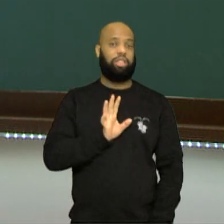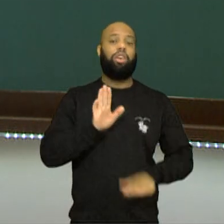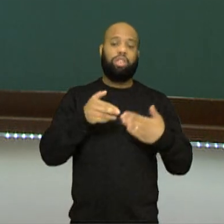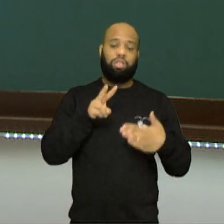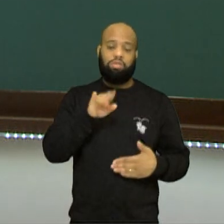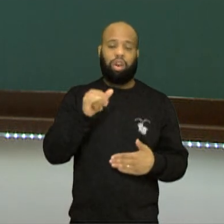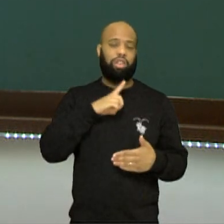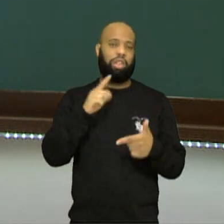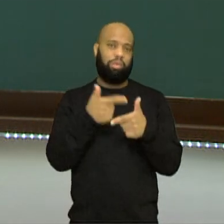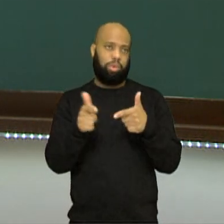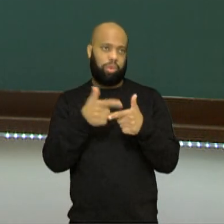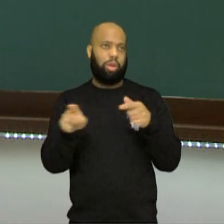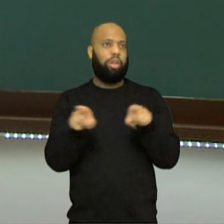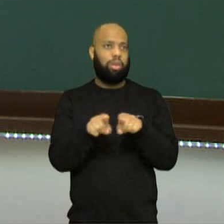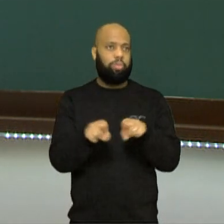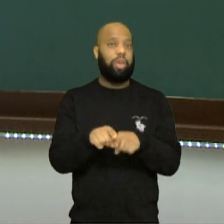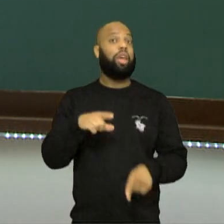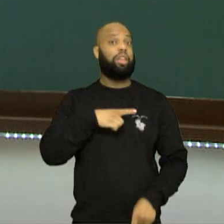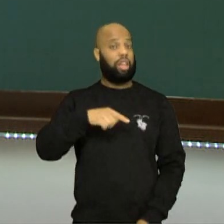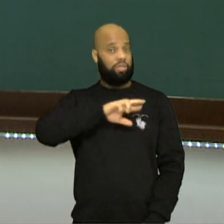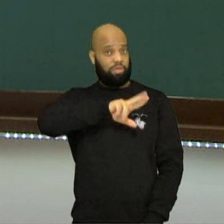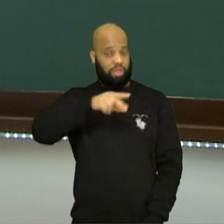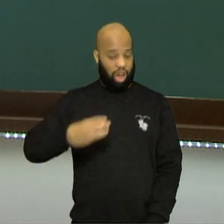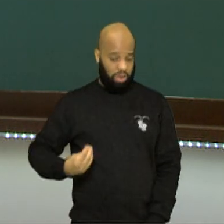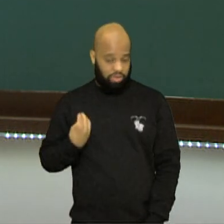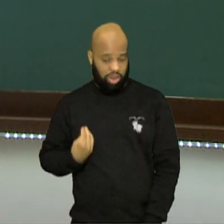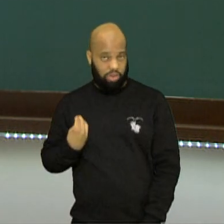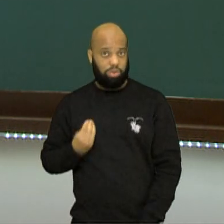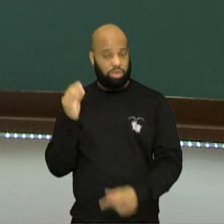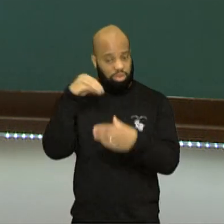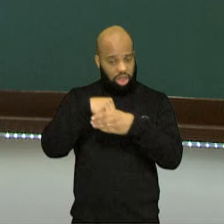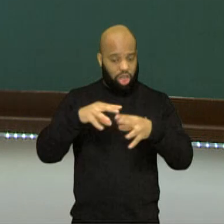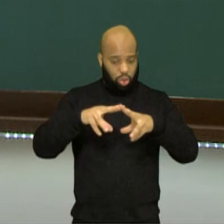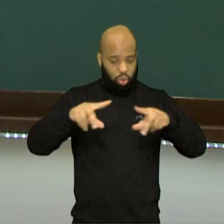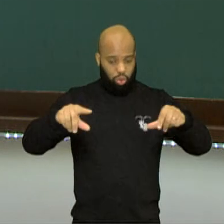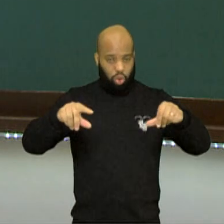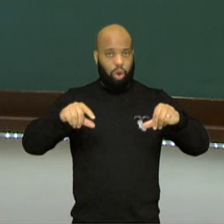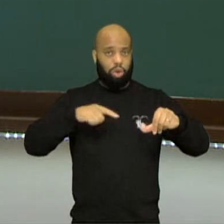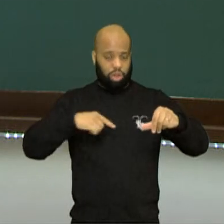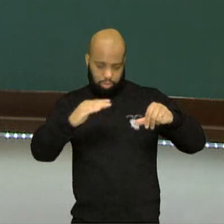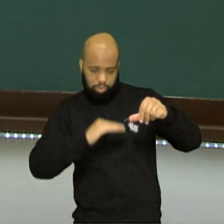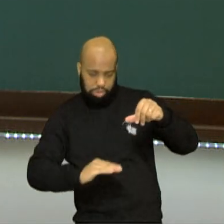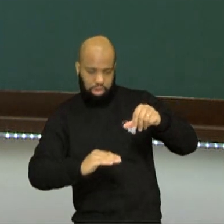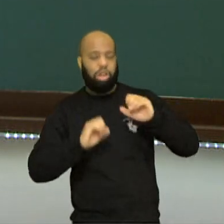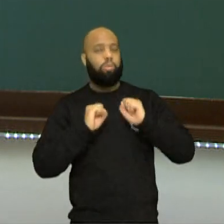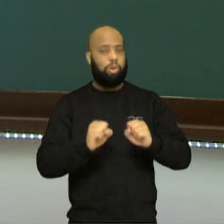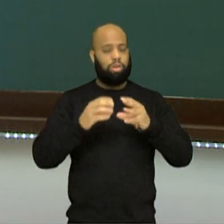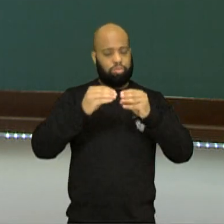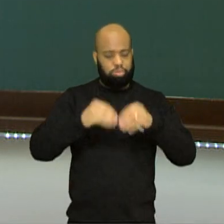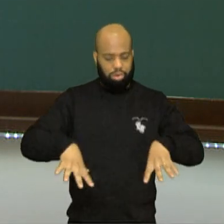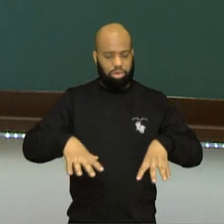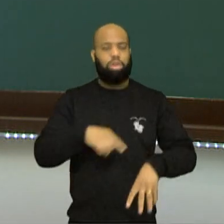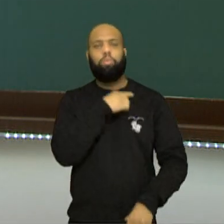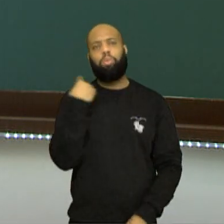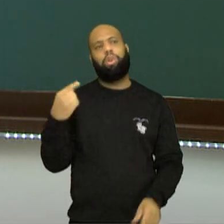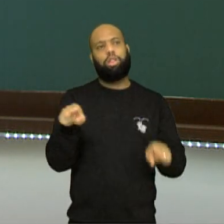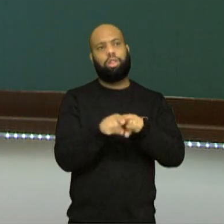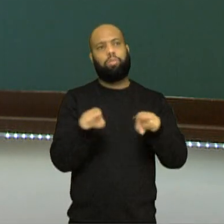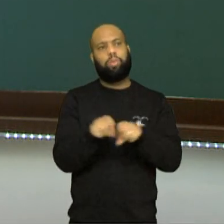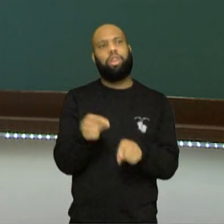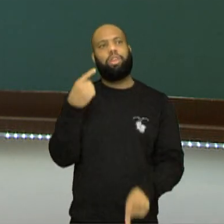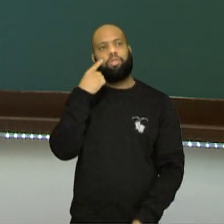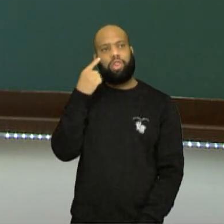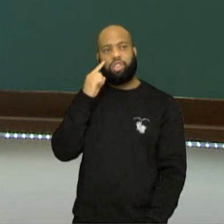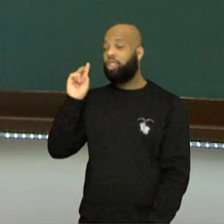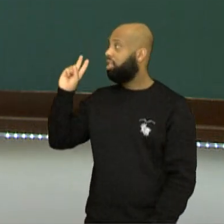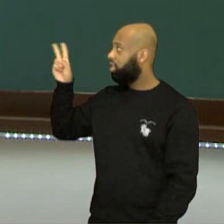mas também no solo, que eles podem ser prejudicados e levados até a morte. Então, tanto na imagem da esquerda